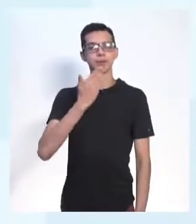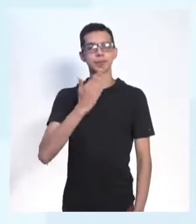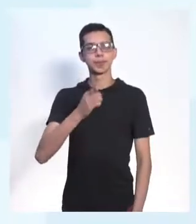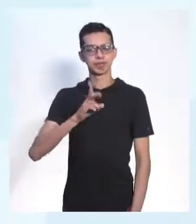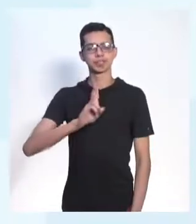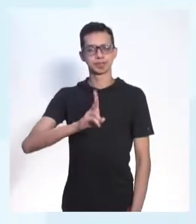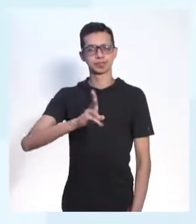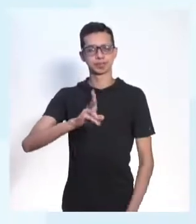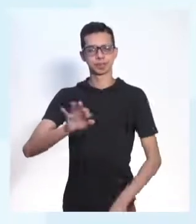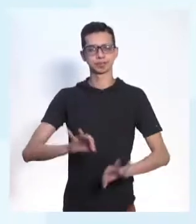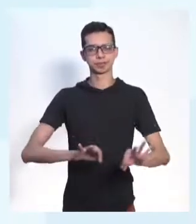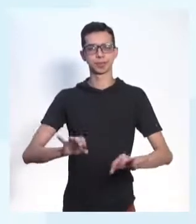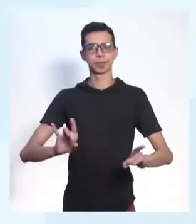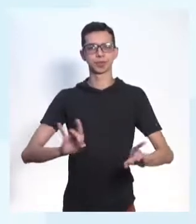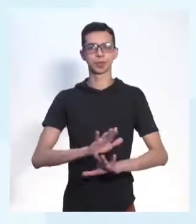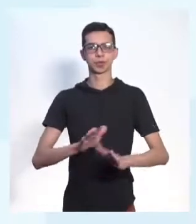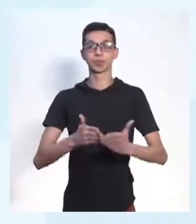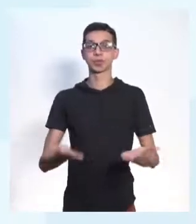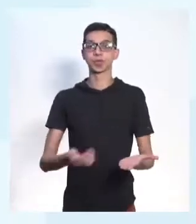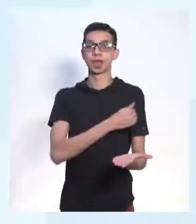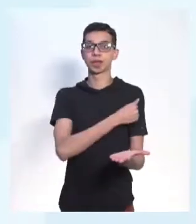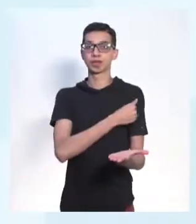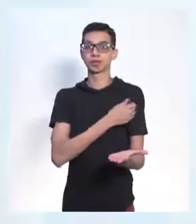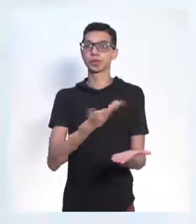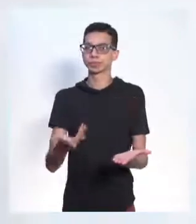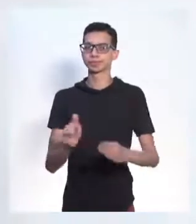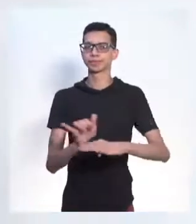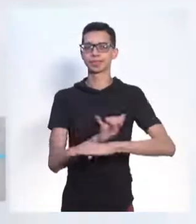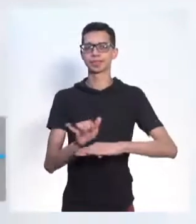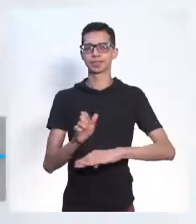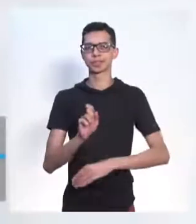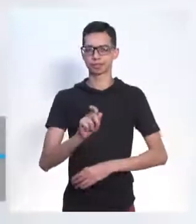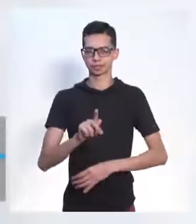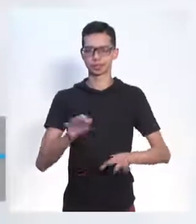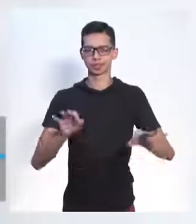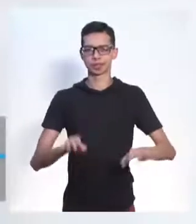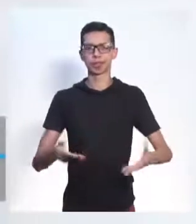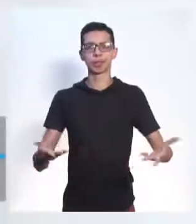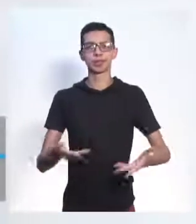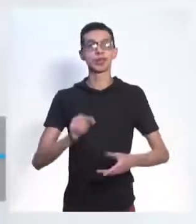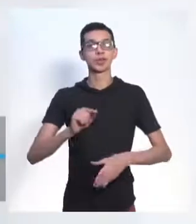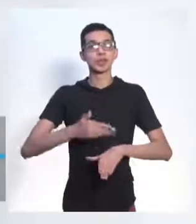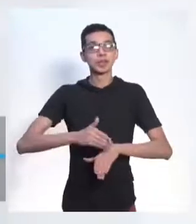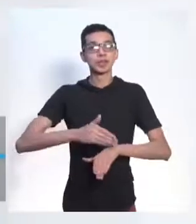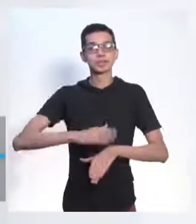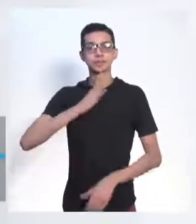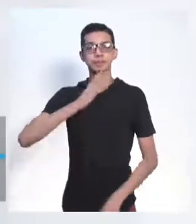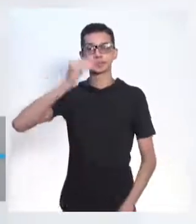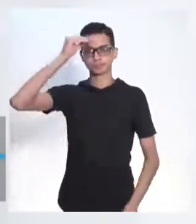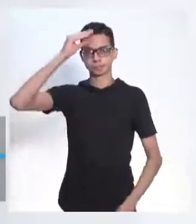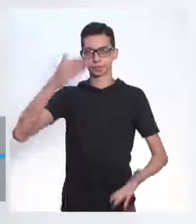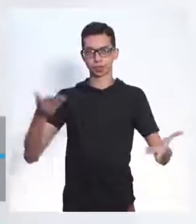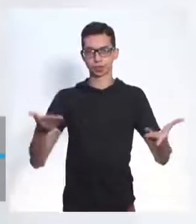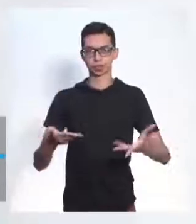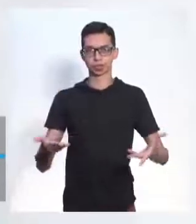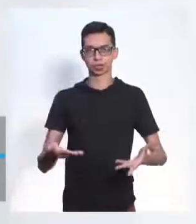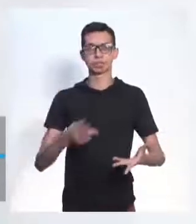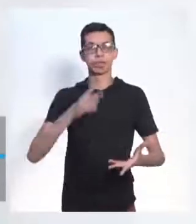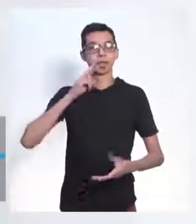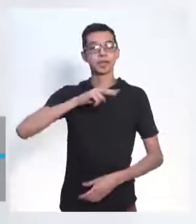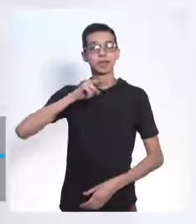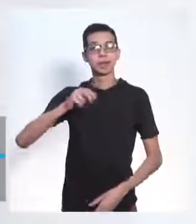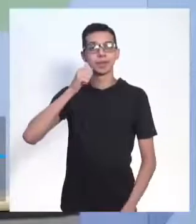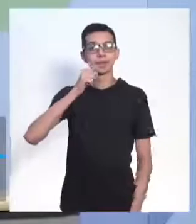entregue resolvido aí o caderno do aluno, então são as estratégias, certo? Vamos falar agora das habilidades da aula de hoje. Aí você pode ler, por favor,